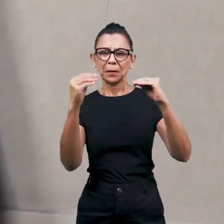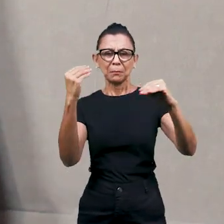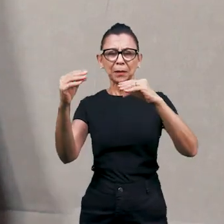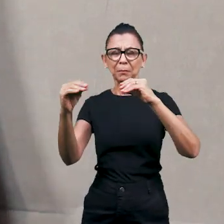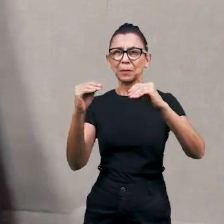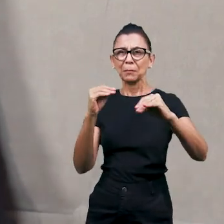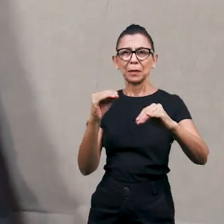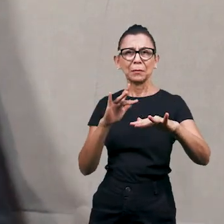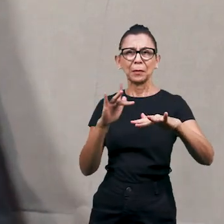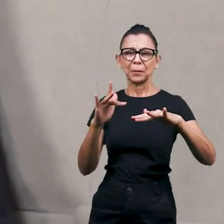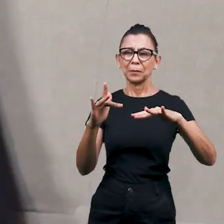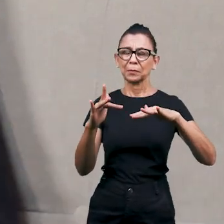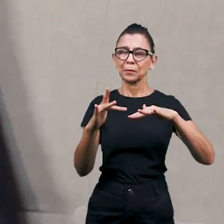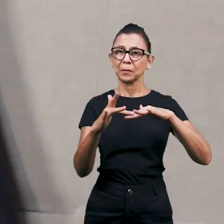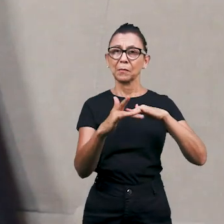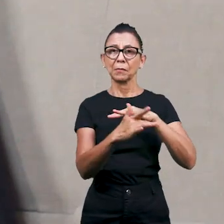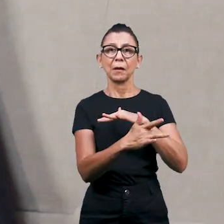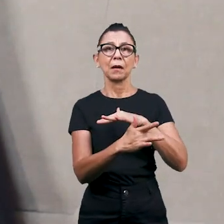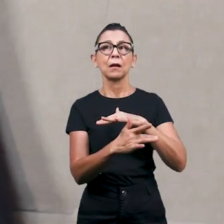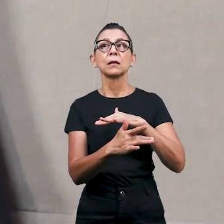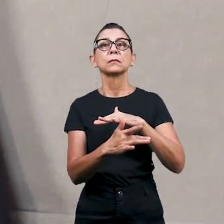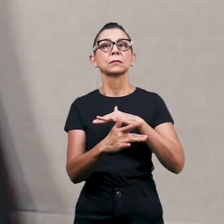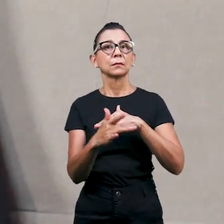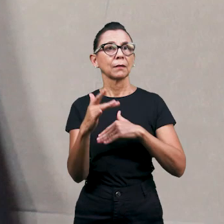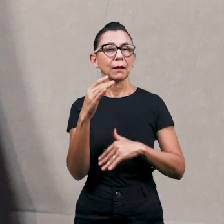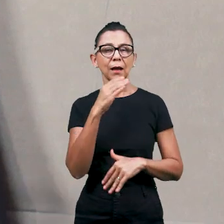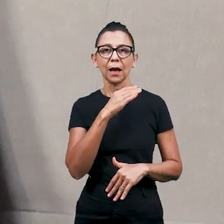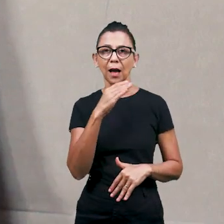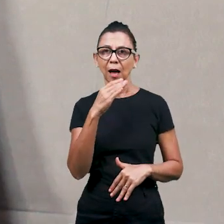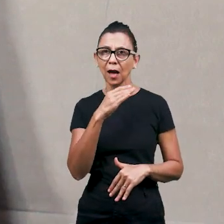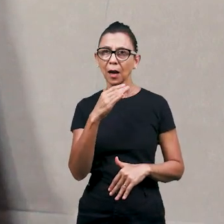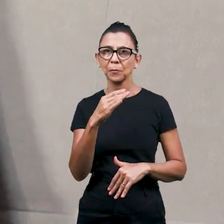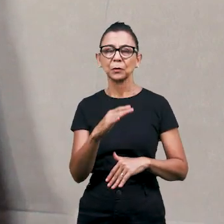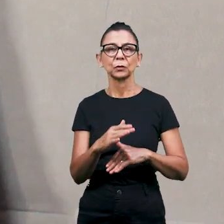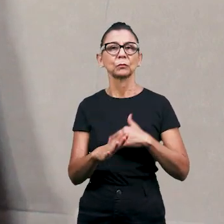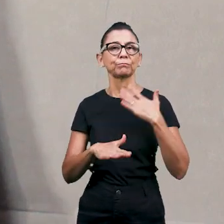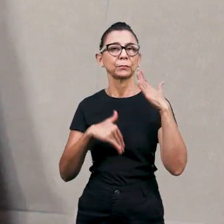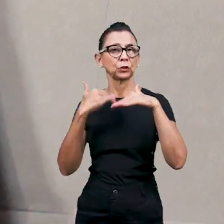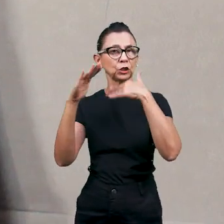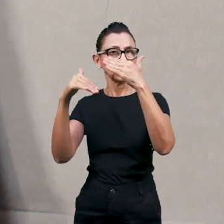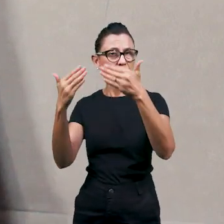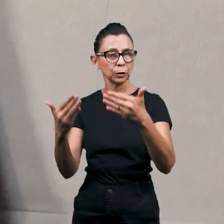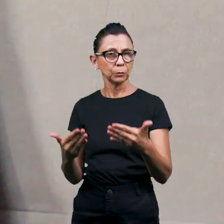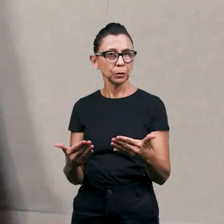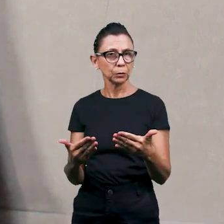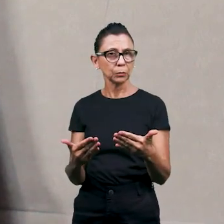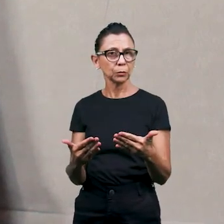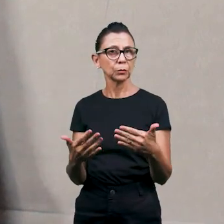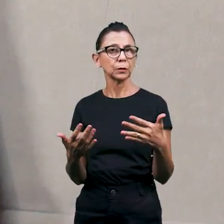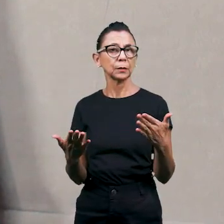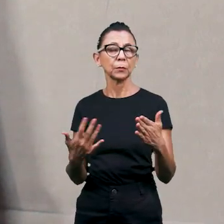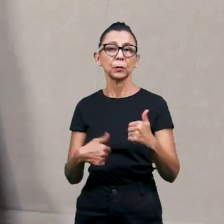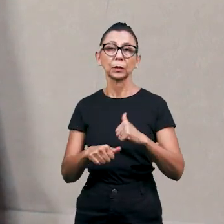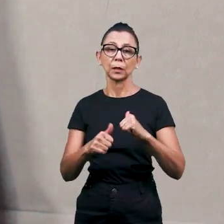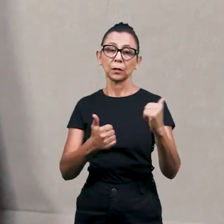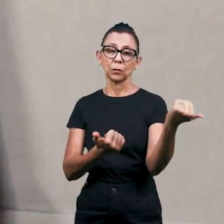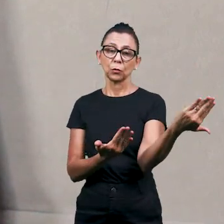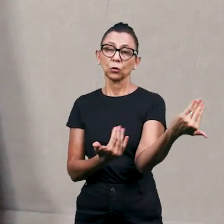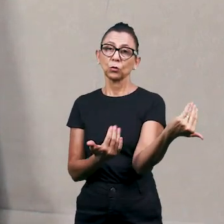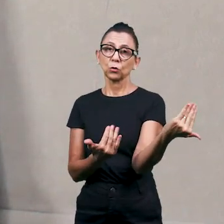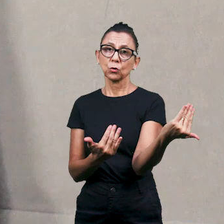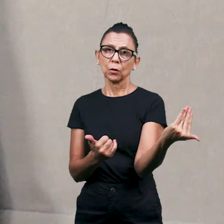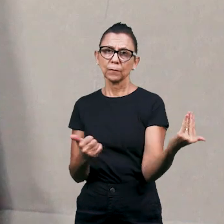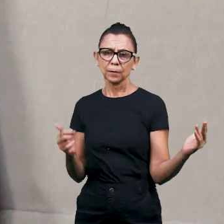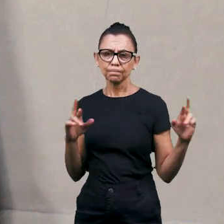põe aqui. Eu acho que isso é um dos motivos também das reuniões estar tão cheias. Isso. É os jovens